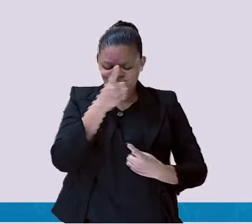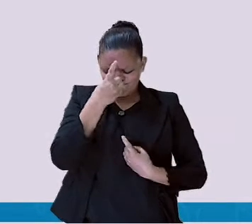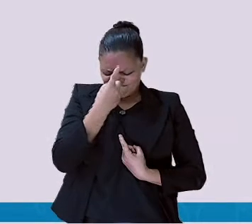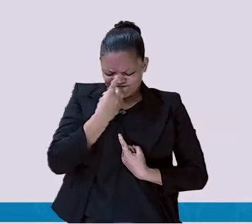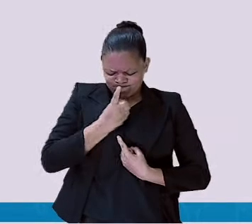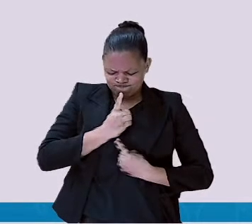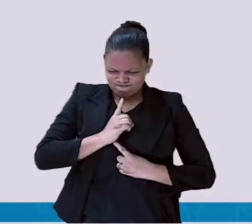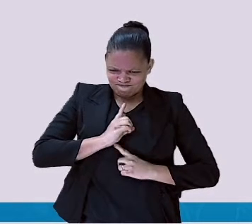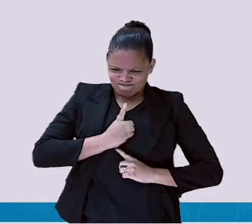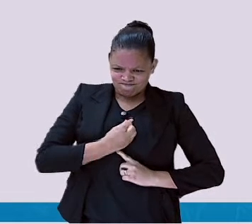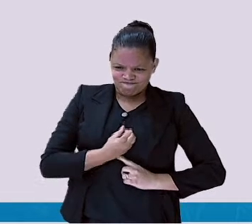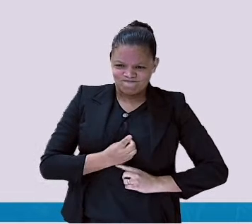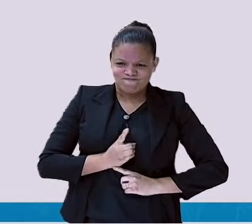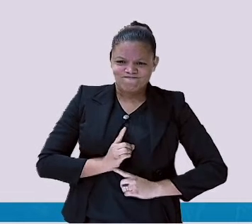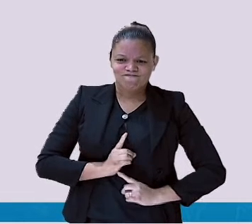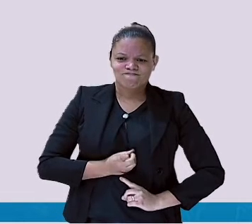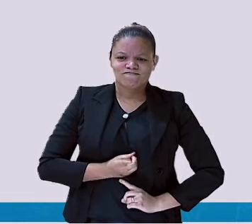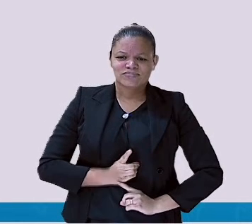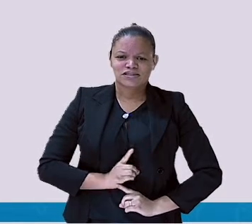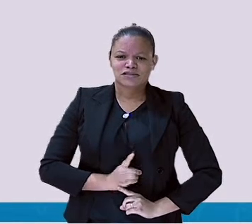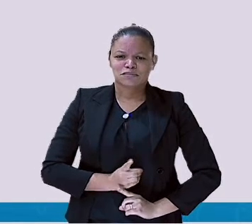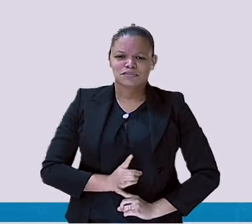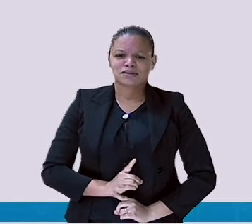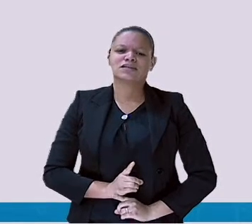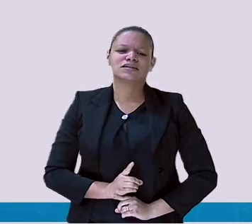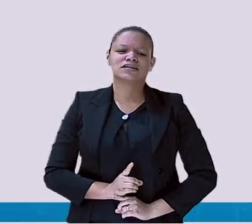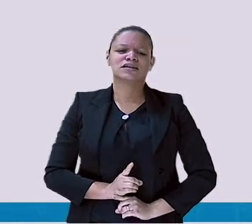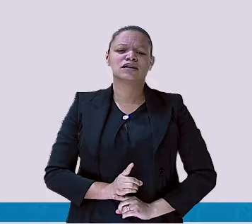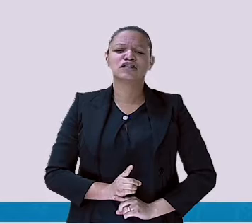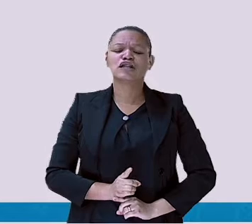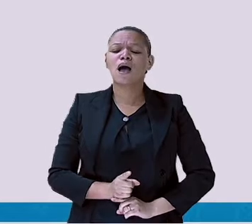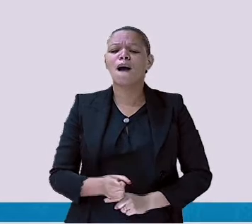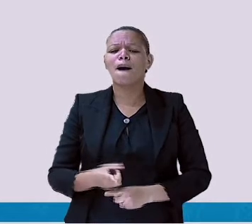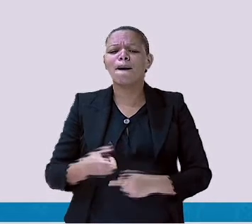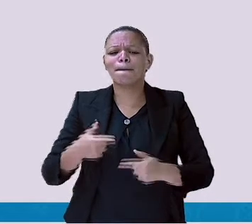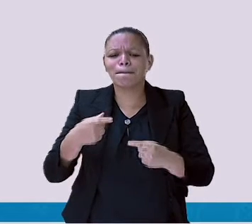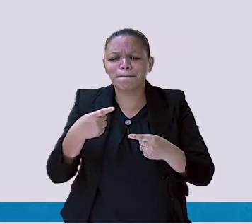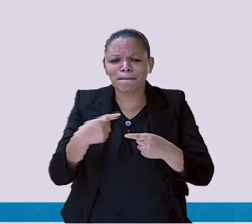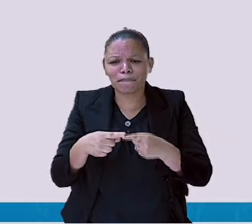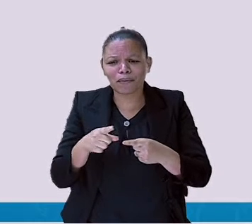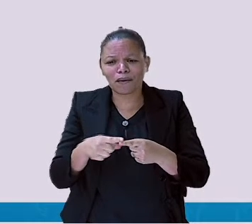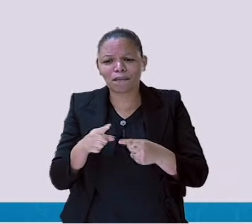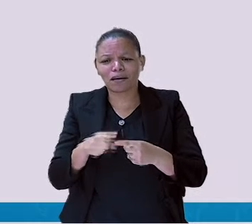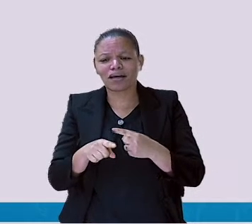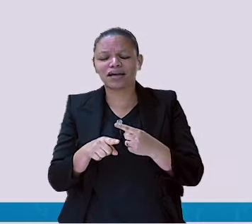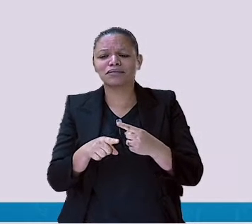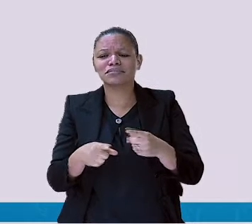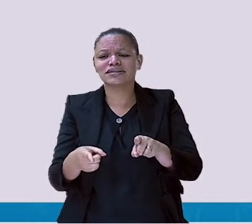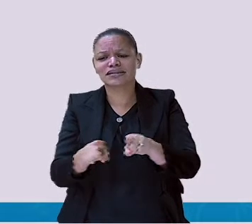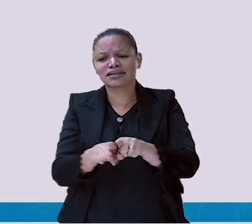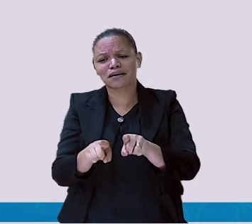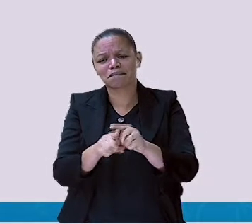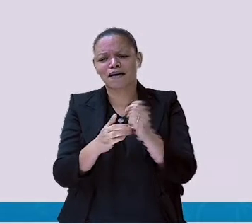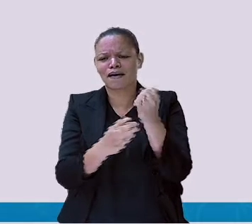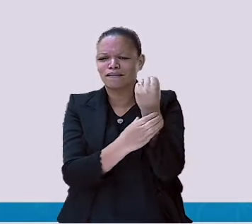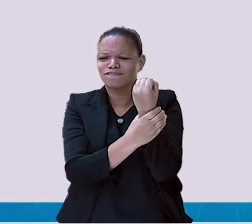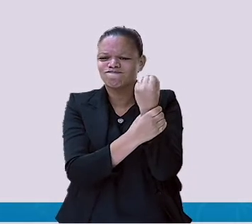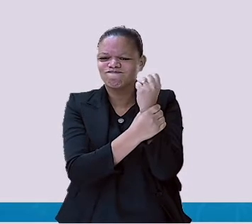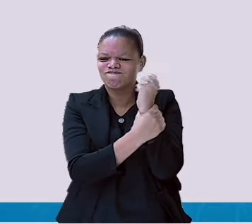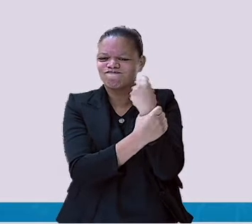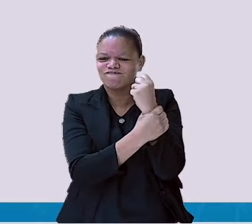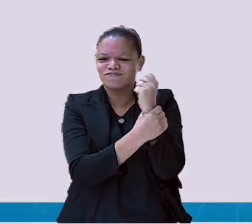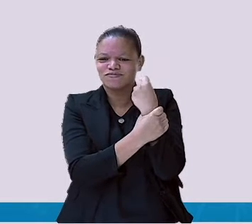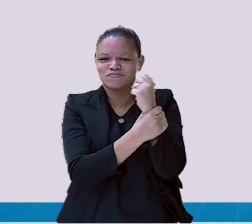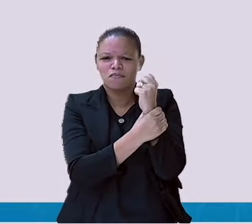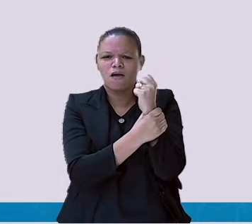depressão, tá? Então, também afeta aí a questão emocional e psíquica da pessoa.